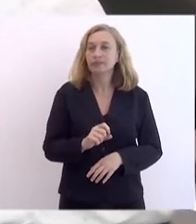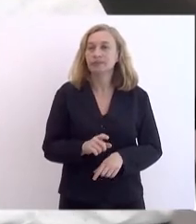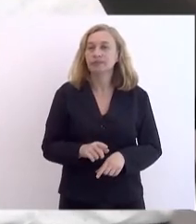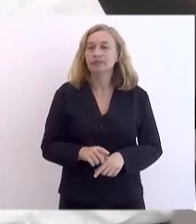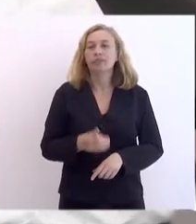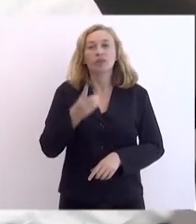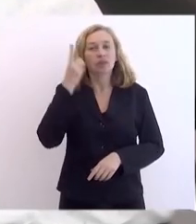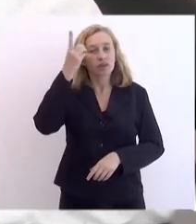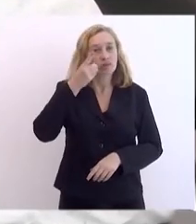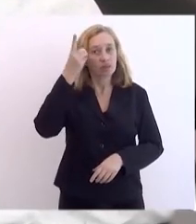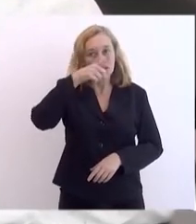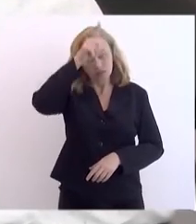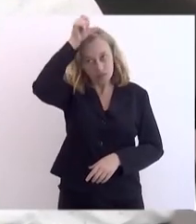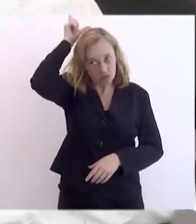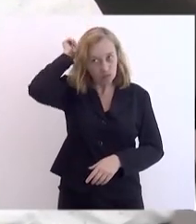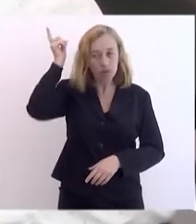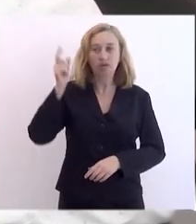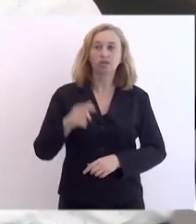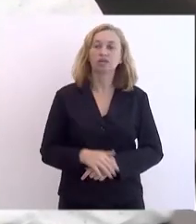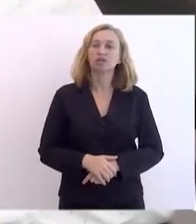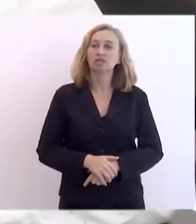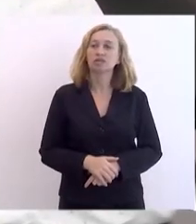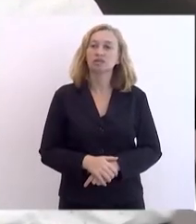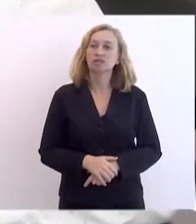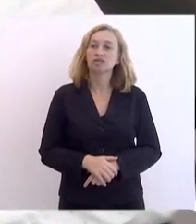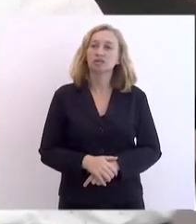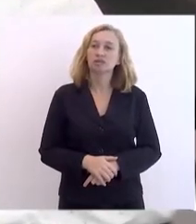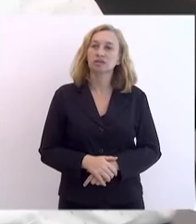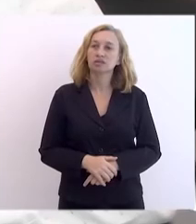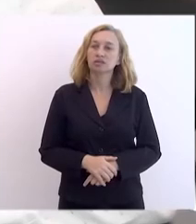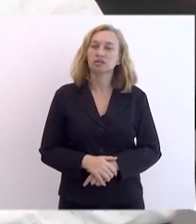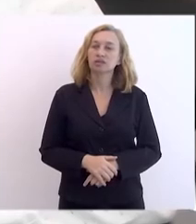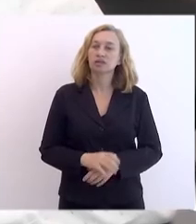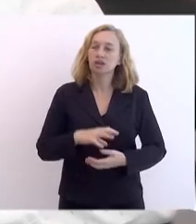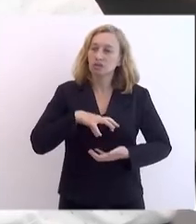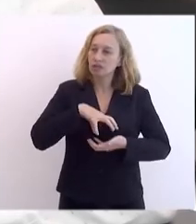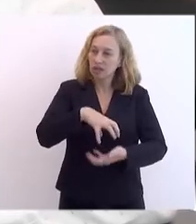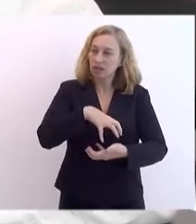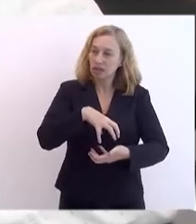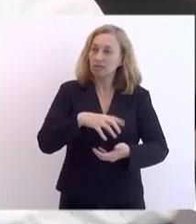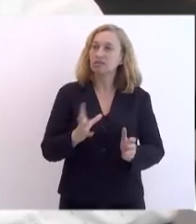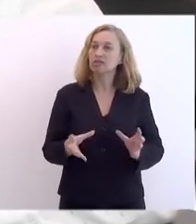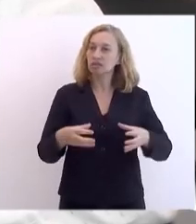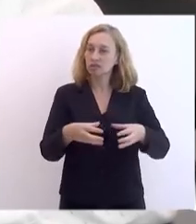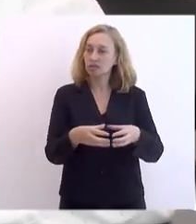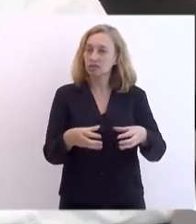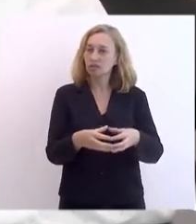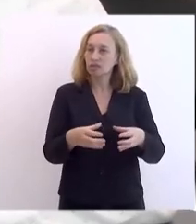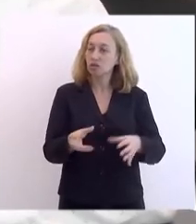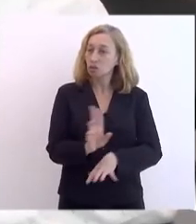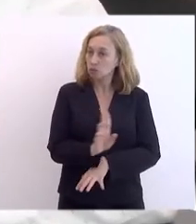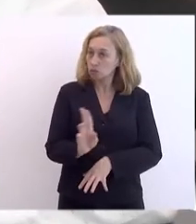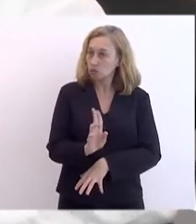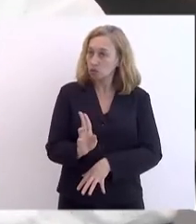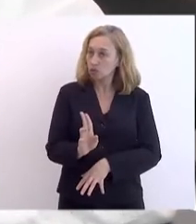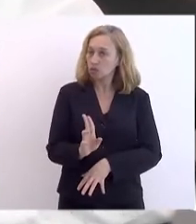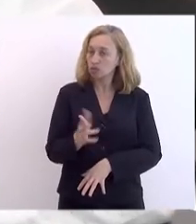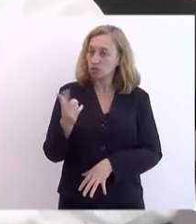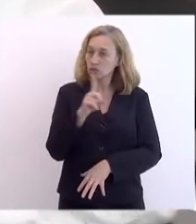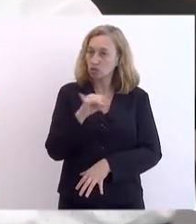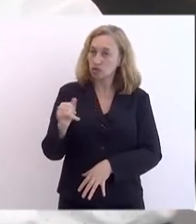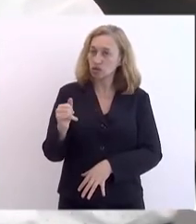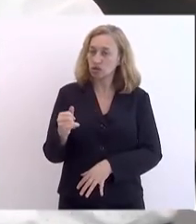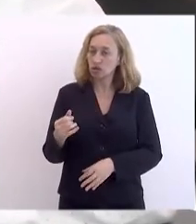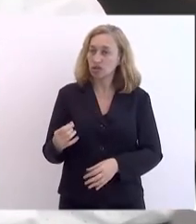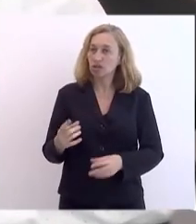que o deputado Luiz Paulo, ele é o símbolo realmente dessa comissão, ganhou o nome da... Aliás, o dia que ele ganhou o nome da sala, eu dei